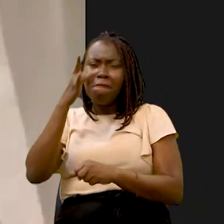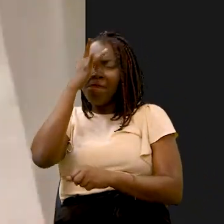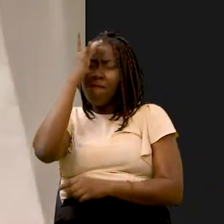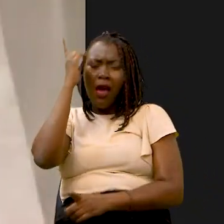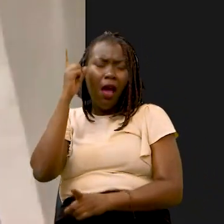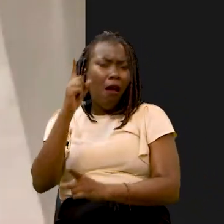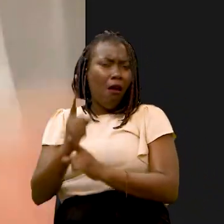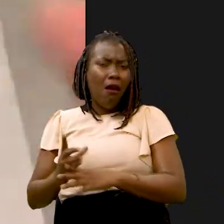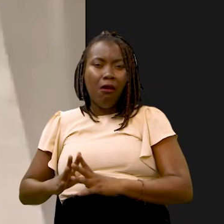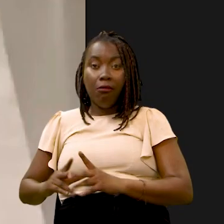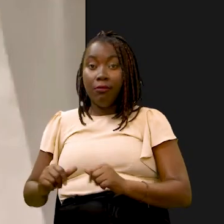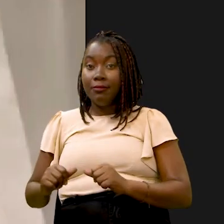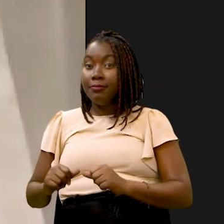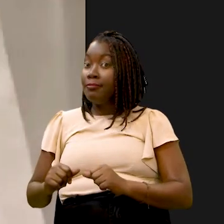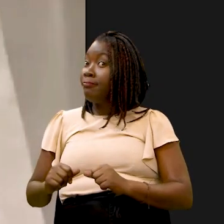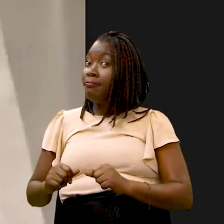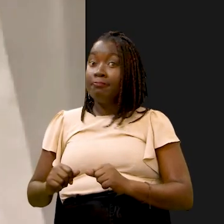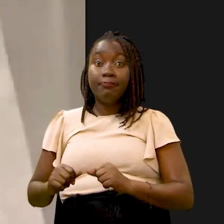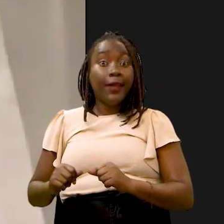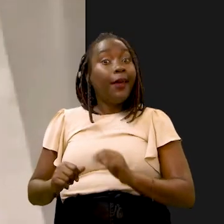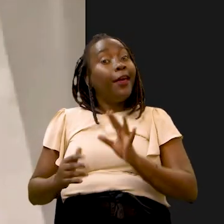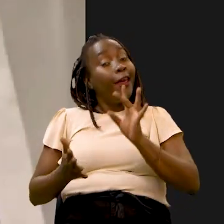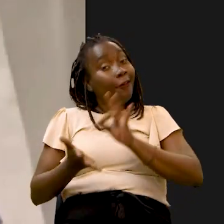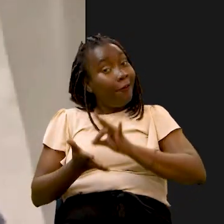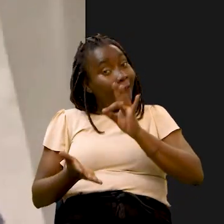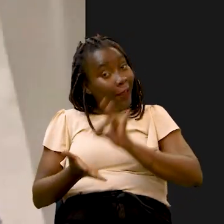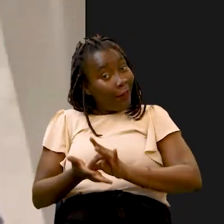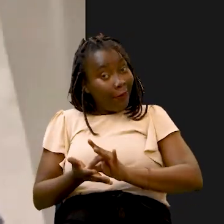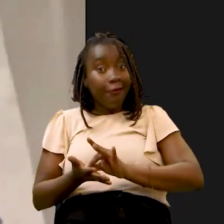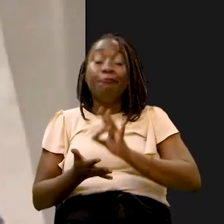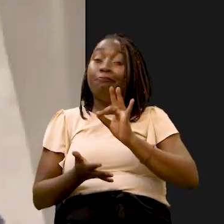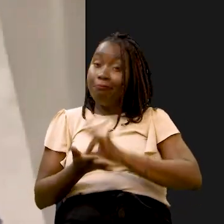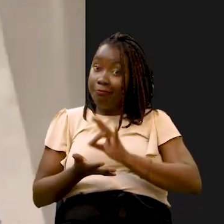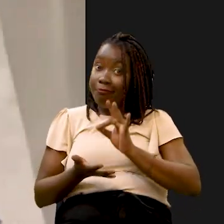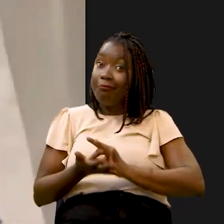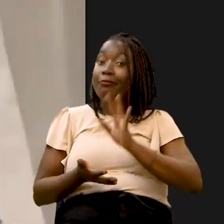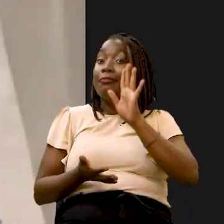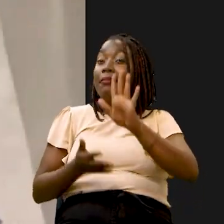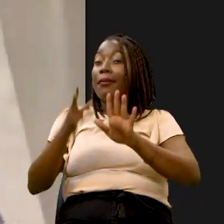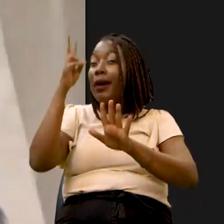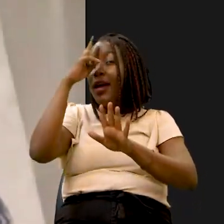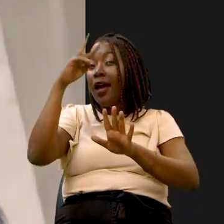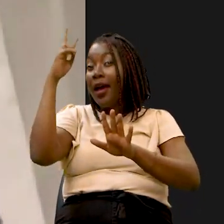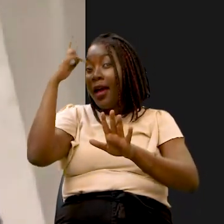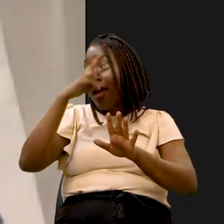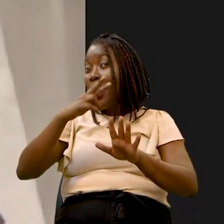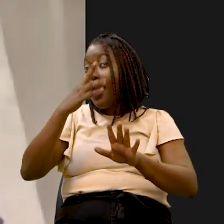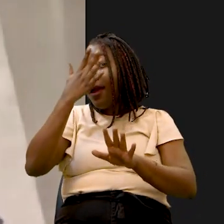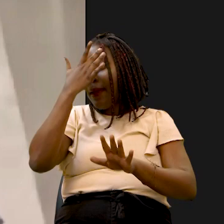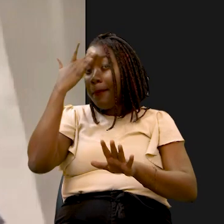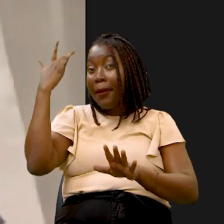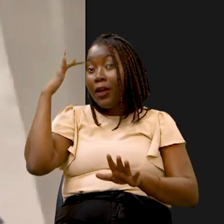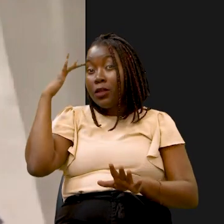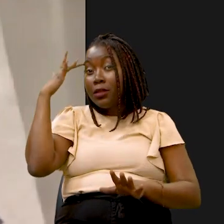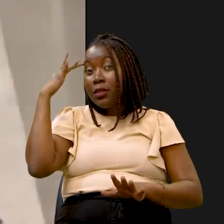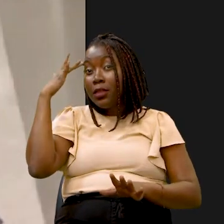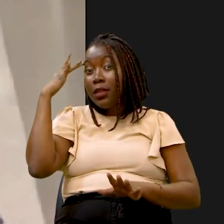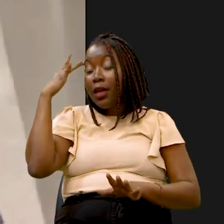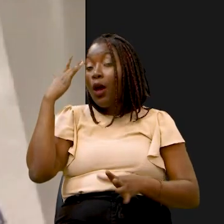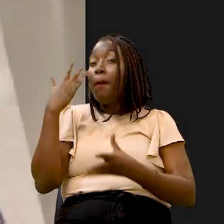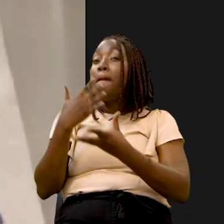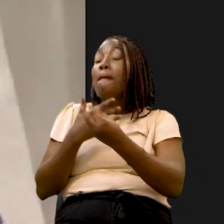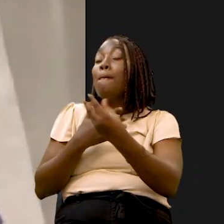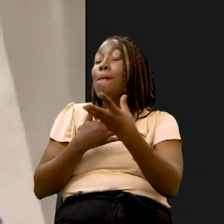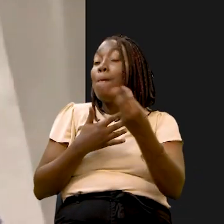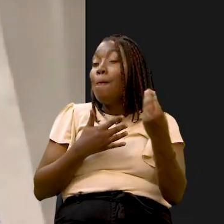É muito fácil de detectar e curar. Não deixa de ser verdade esse fato. Mas vamos lembrar as pessoas, né,